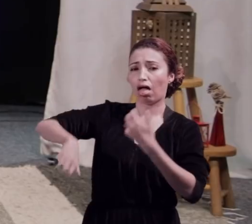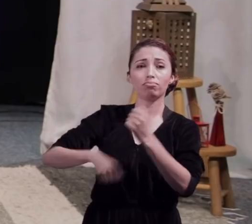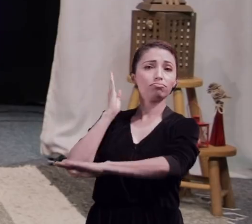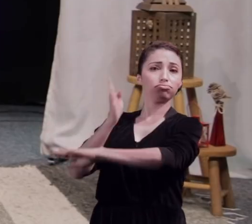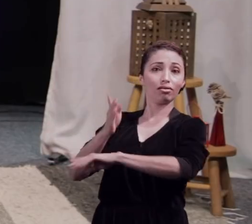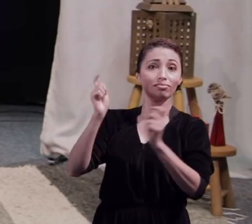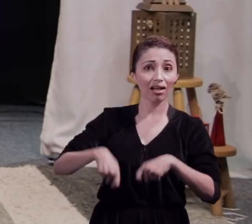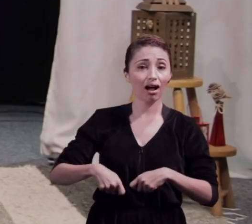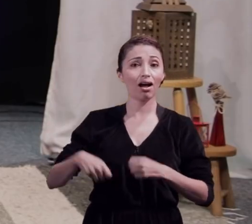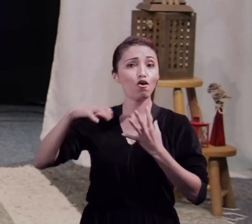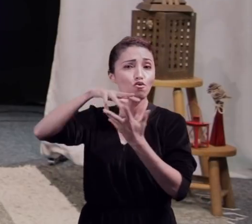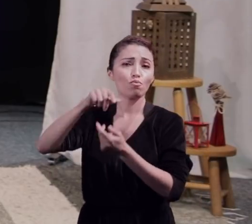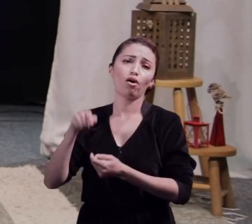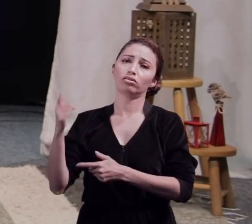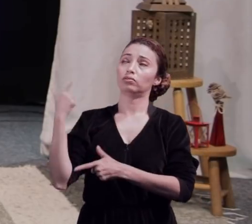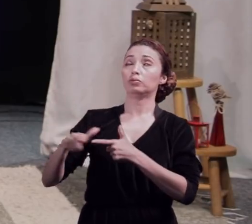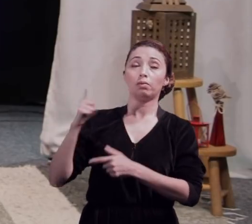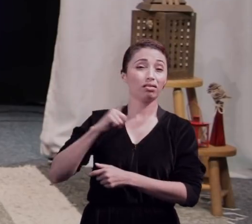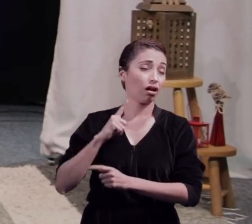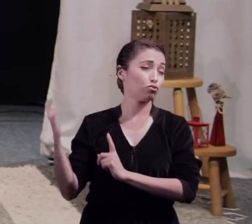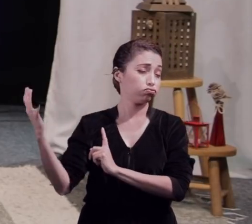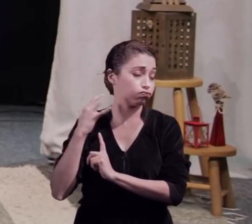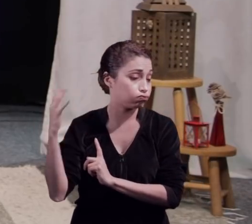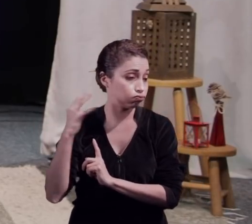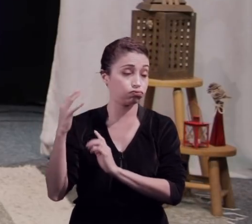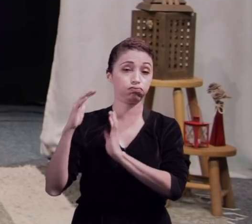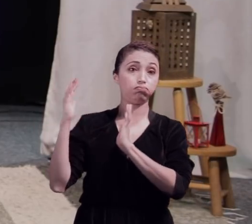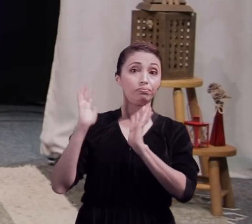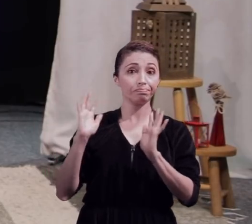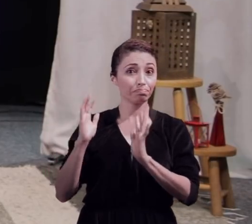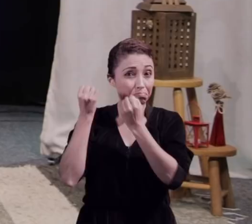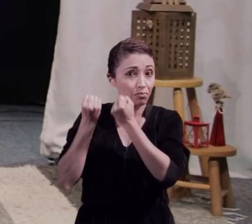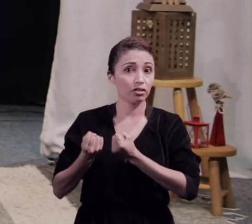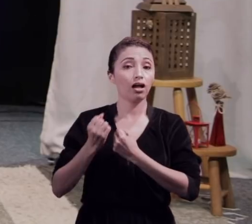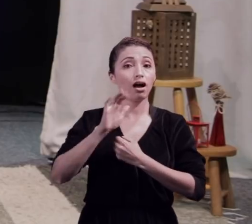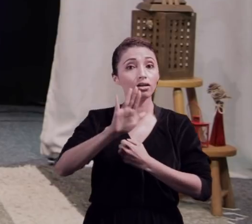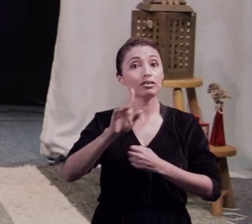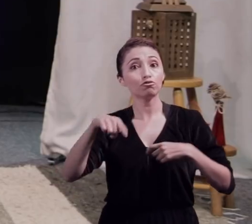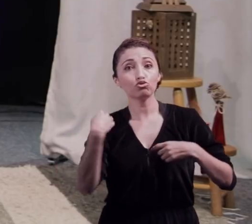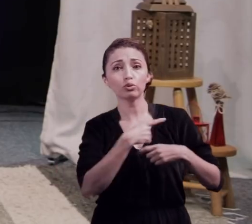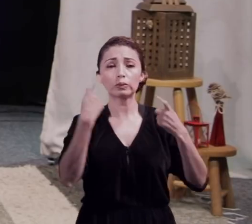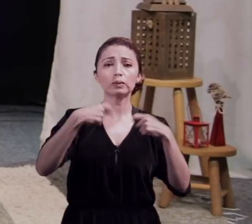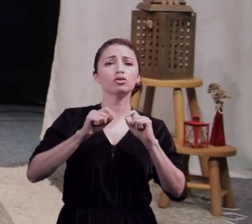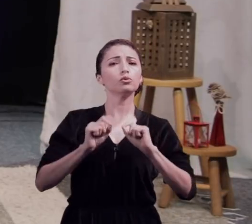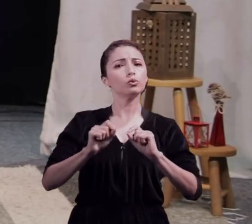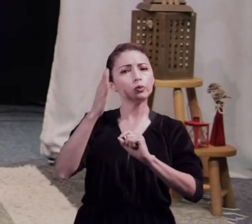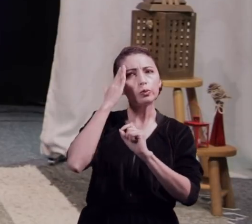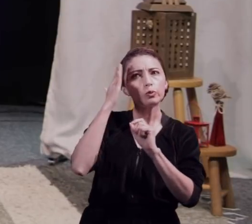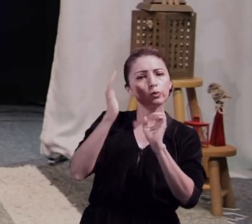é perverso. Esse mundo nos pressiona. E nós precisamos, então,